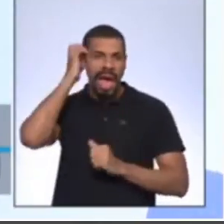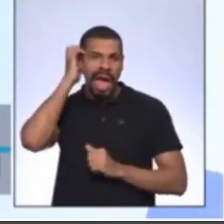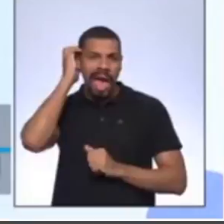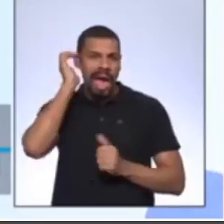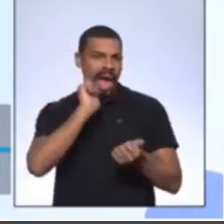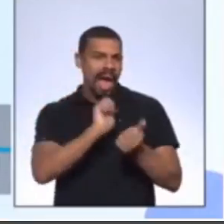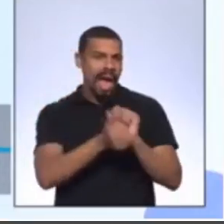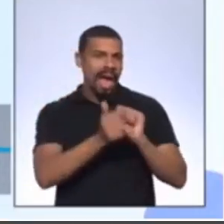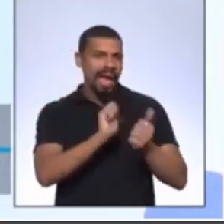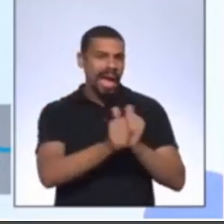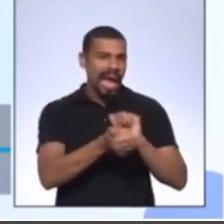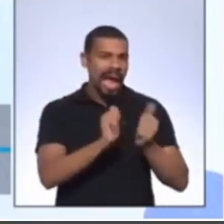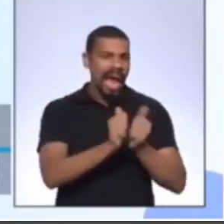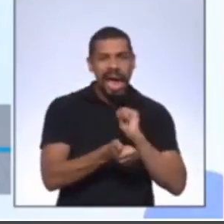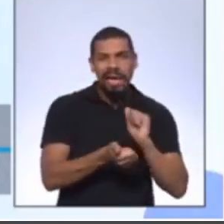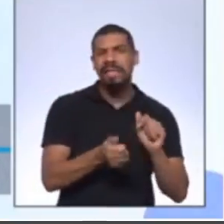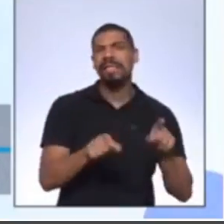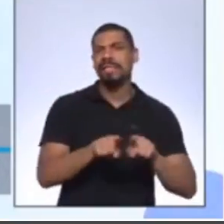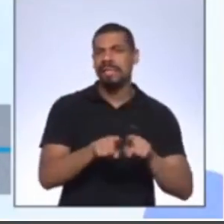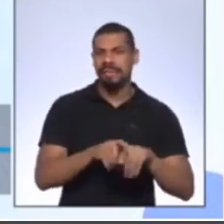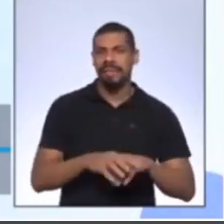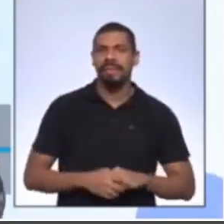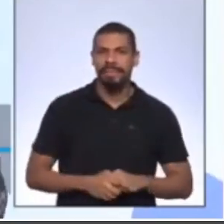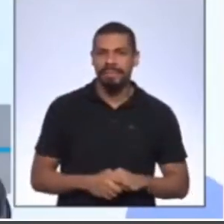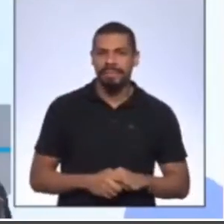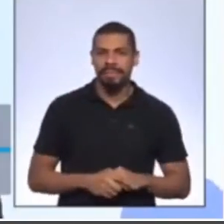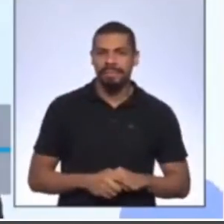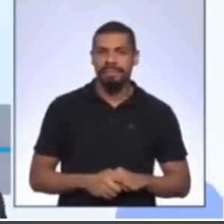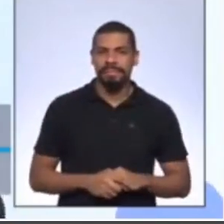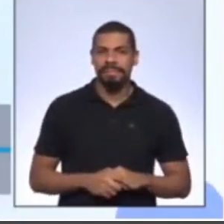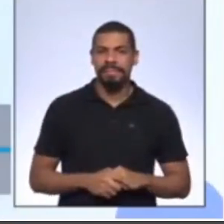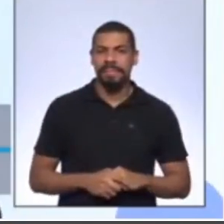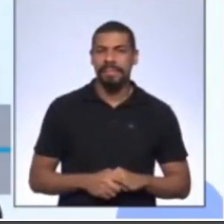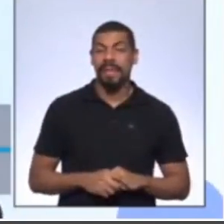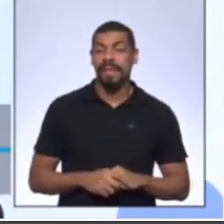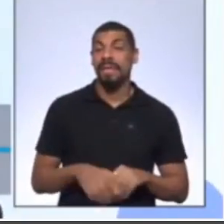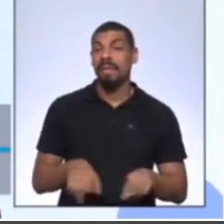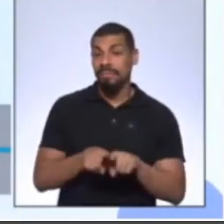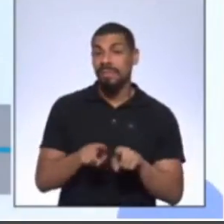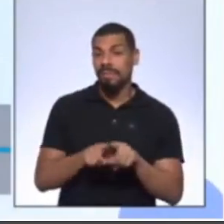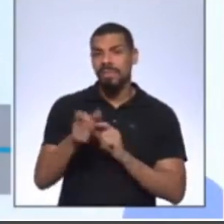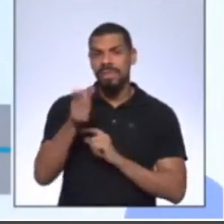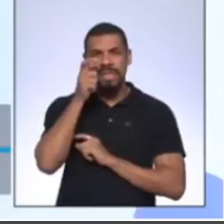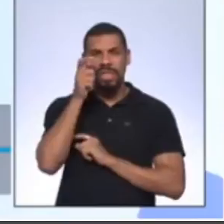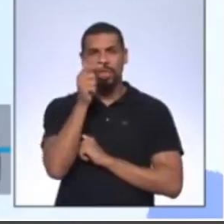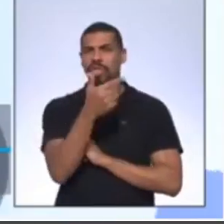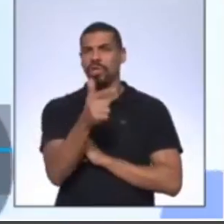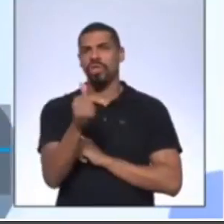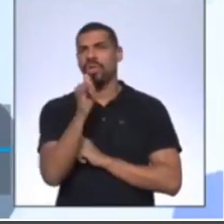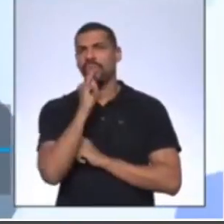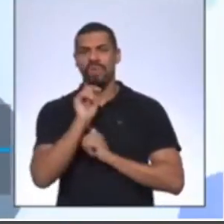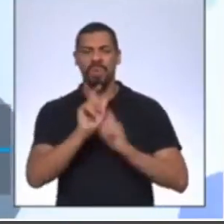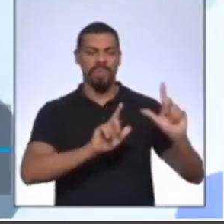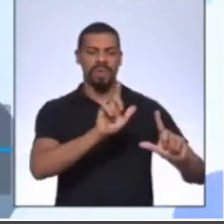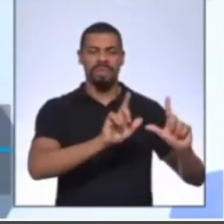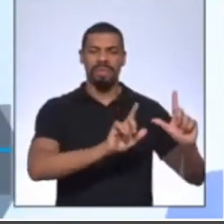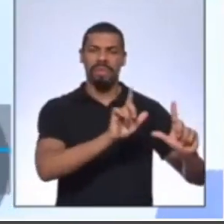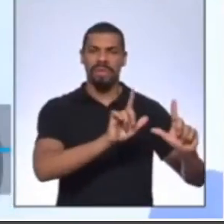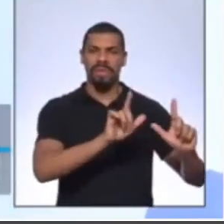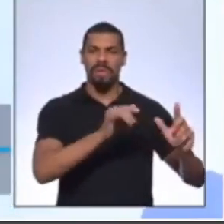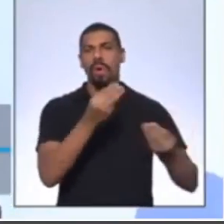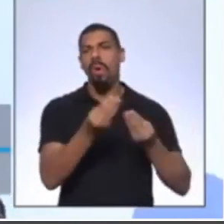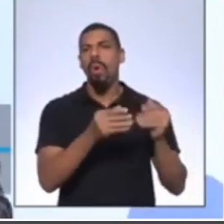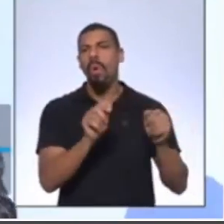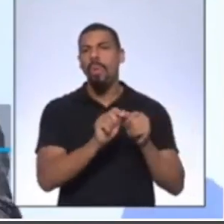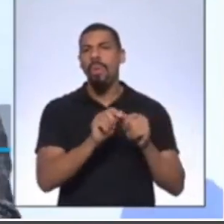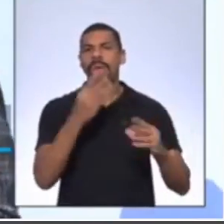a ser também transmitidos pelo rádio né e uma coisa interessante nessa época não existia ainda a televisão então você